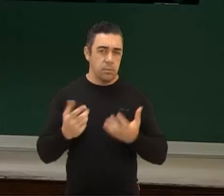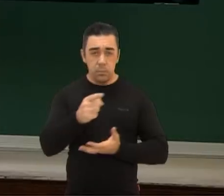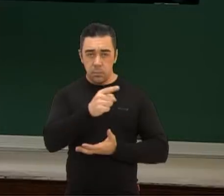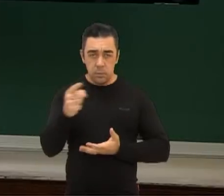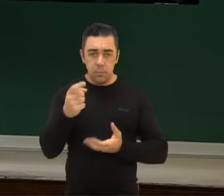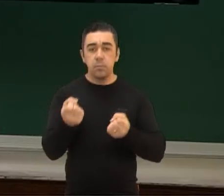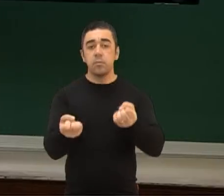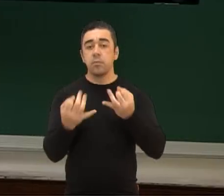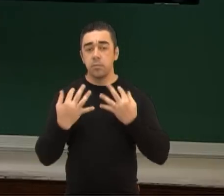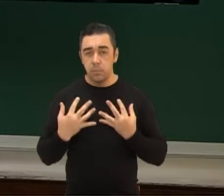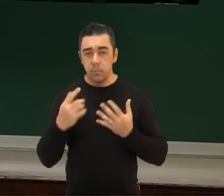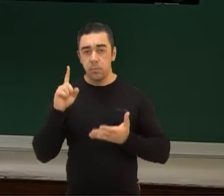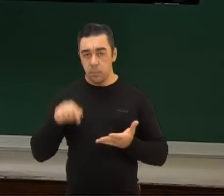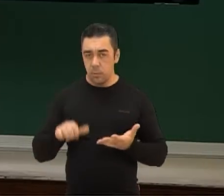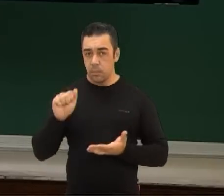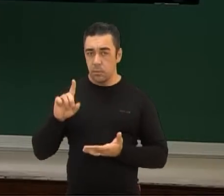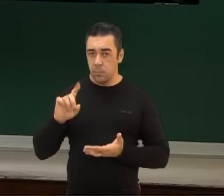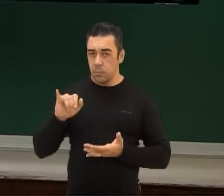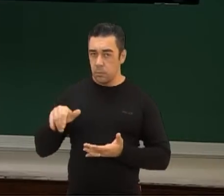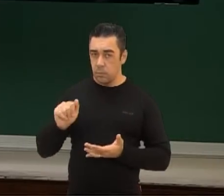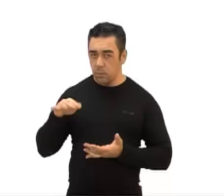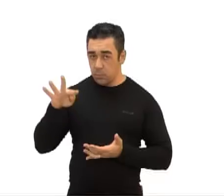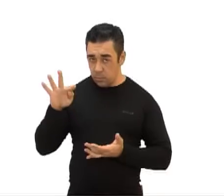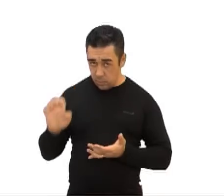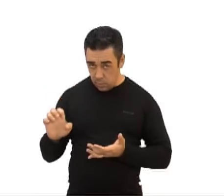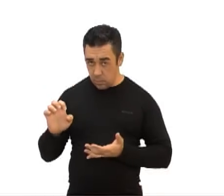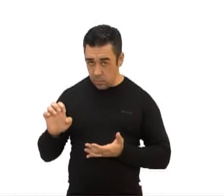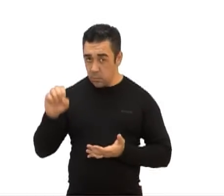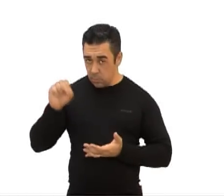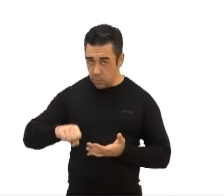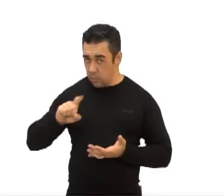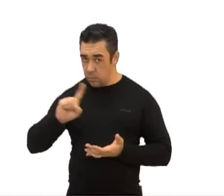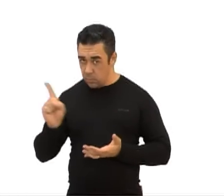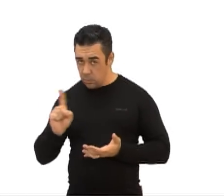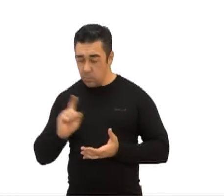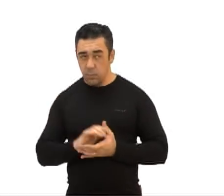digam se é adjacente ou não. Se o ângulo